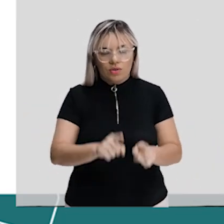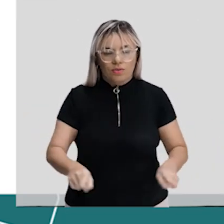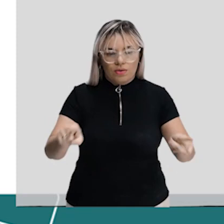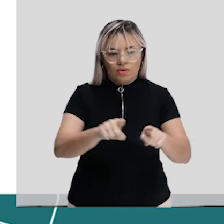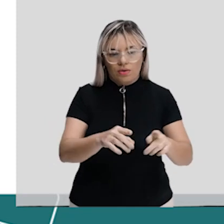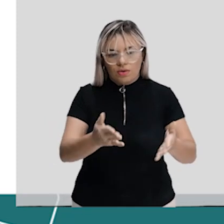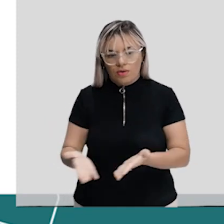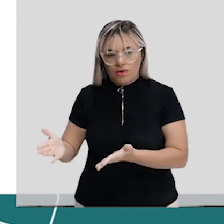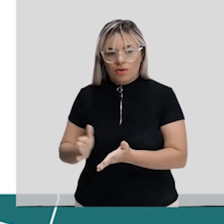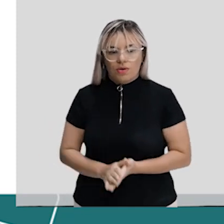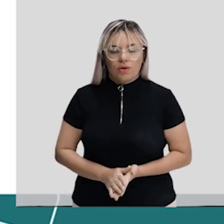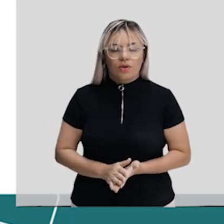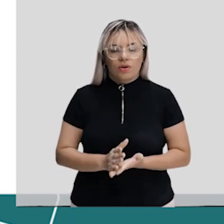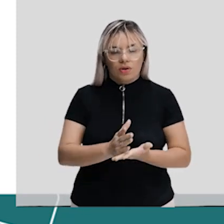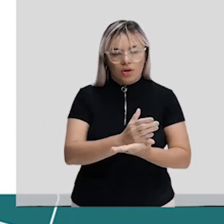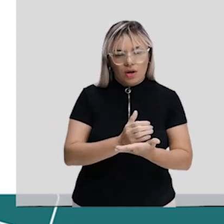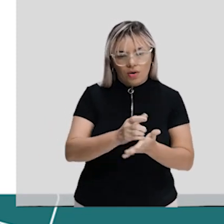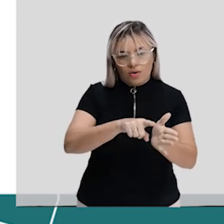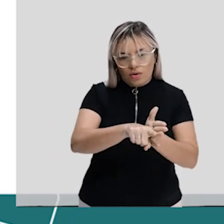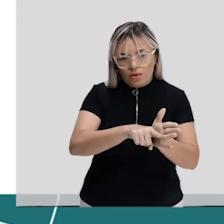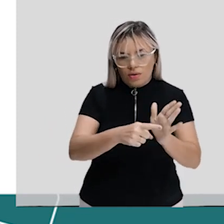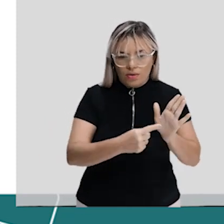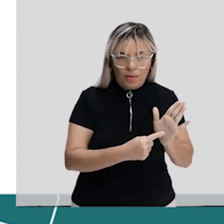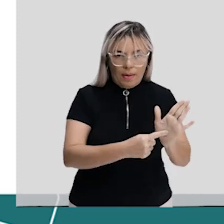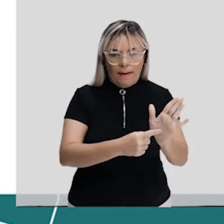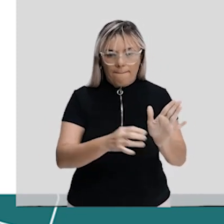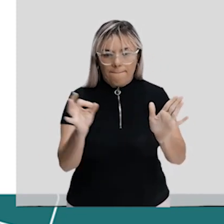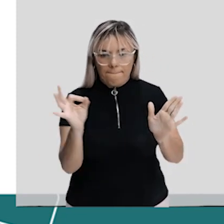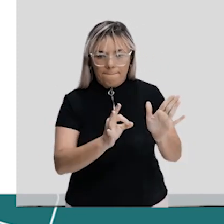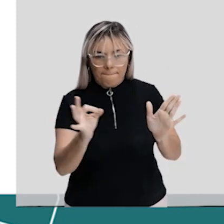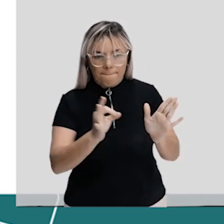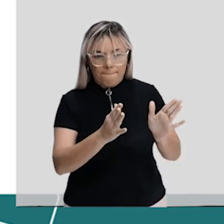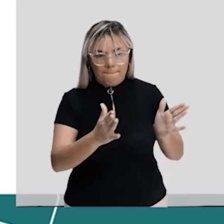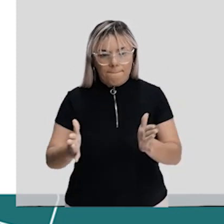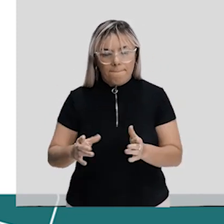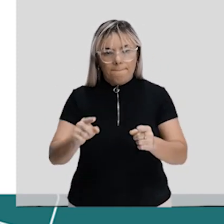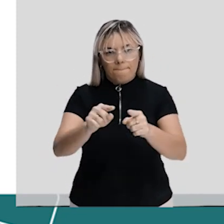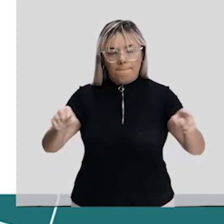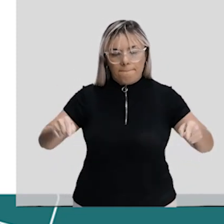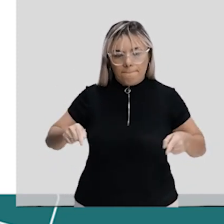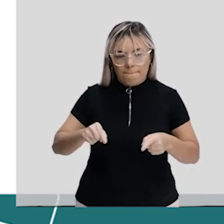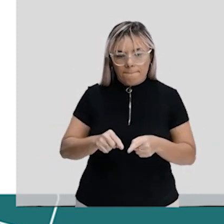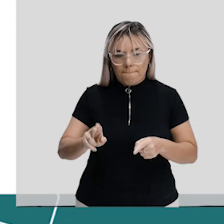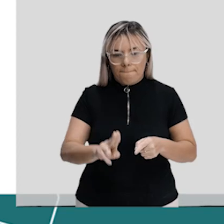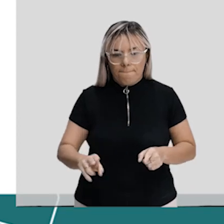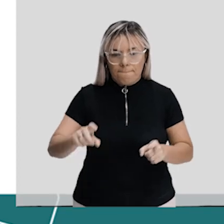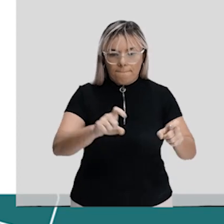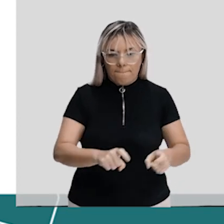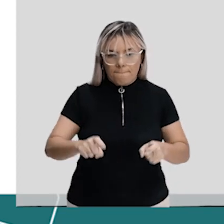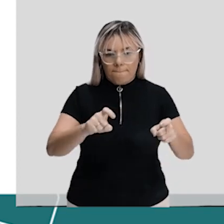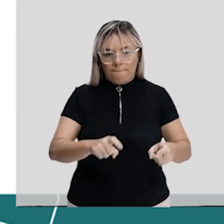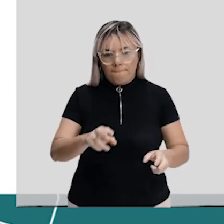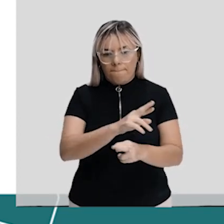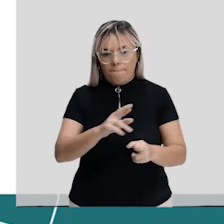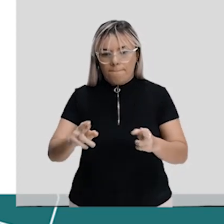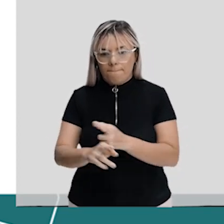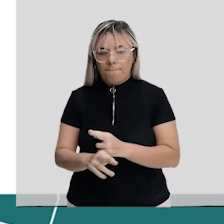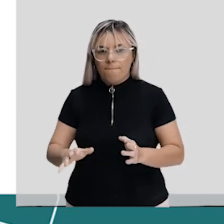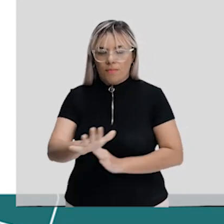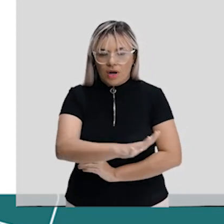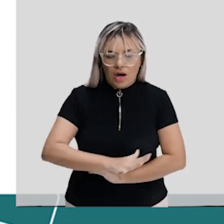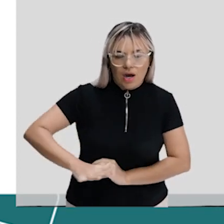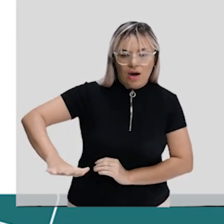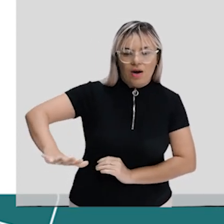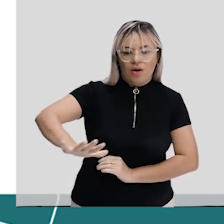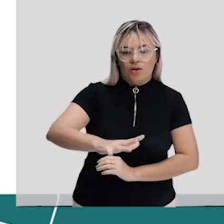apresentados, o percentual correspondente à área utilizada para a agricultura em relação à área do território brasileiro